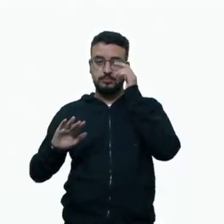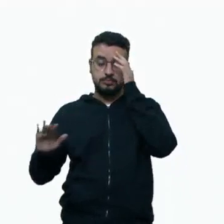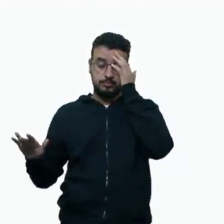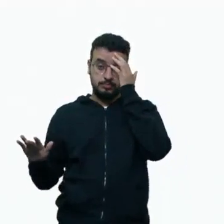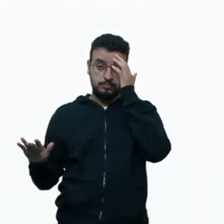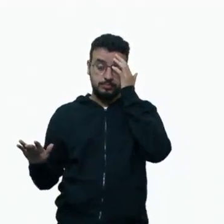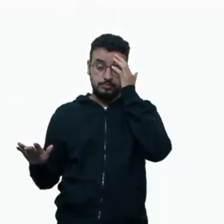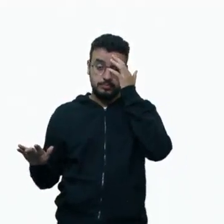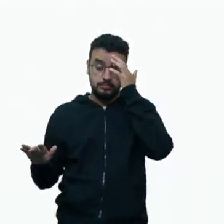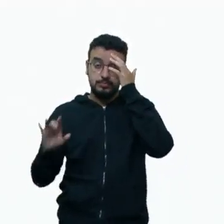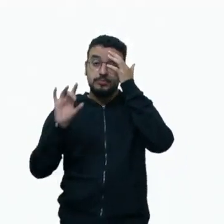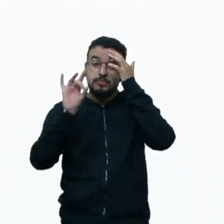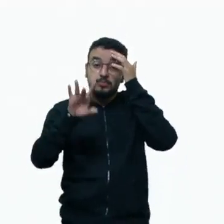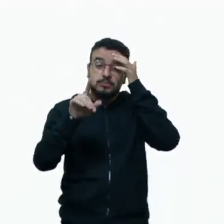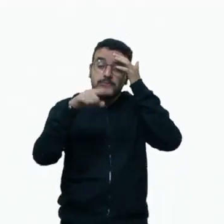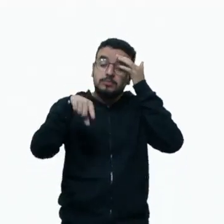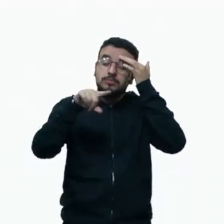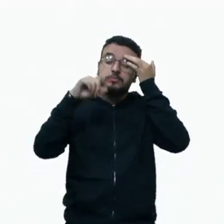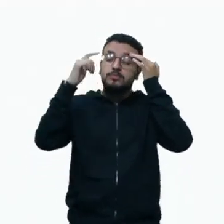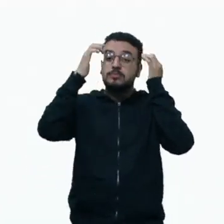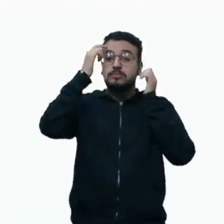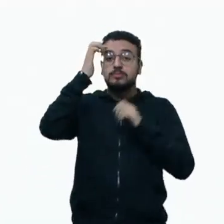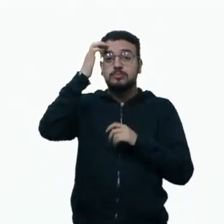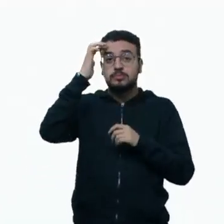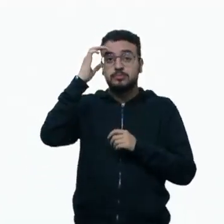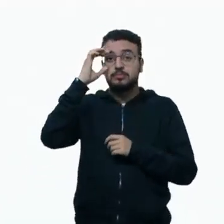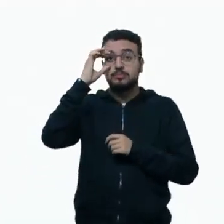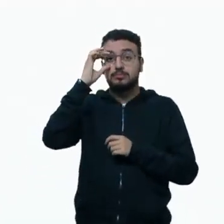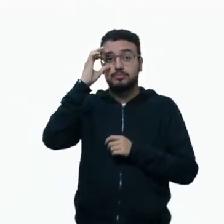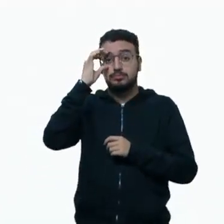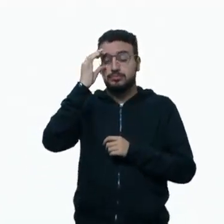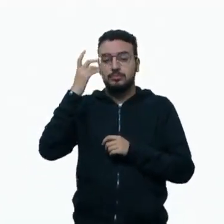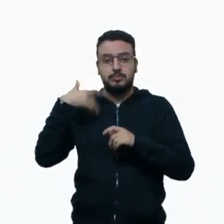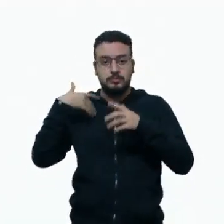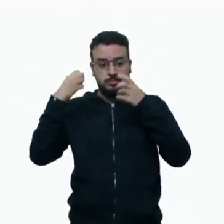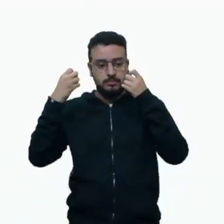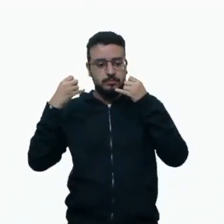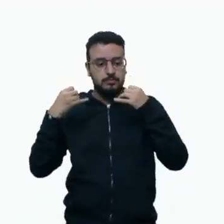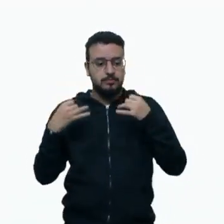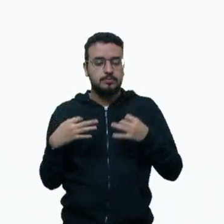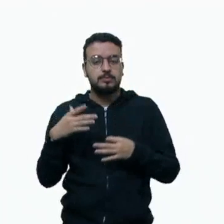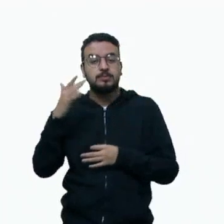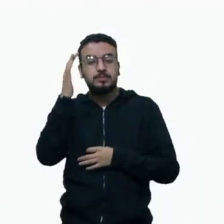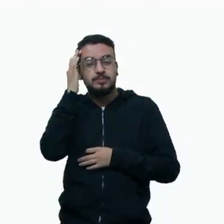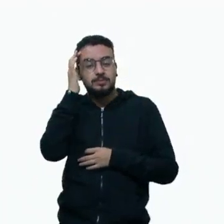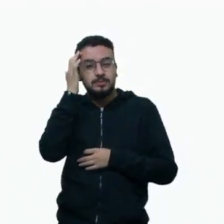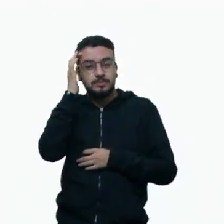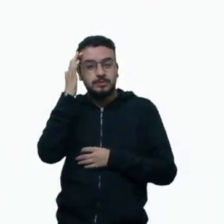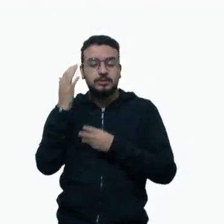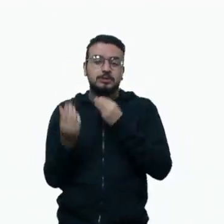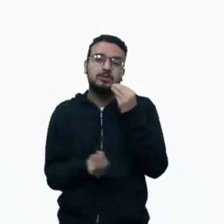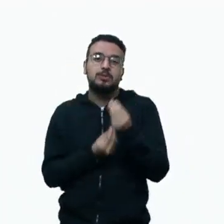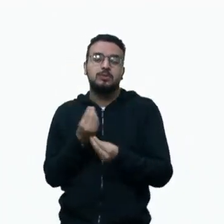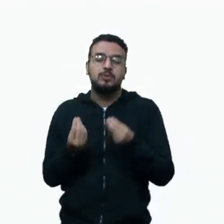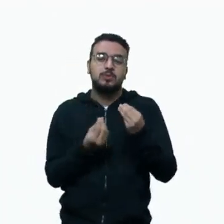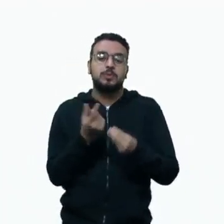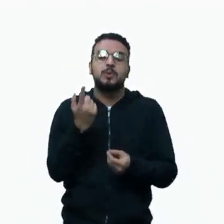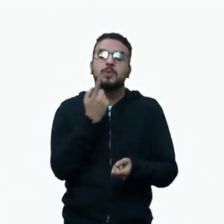Tá? Só para vocês terem uma ideia, eu vou abrir essa tela em branco, para vocês compreenderem como que o sangue